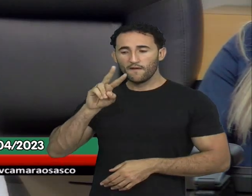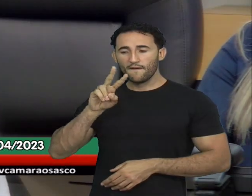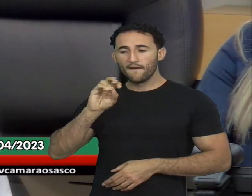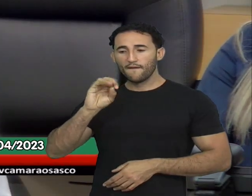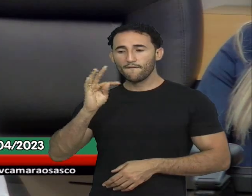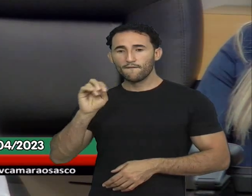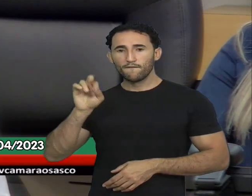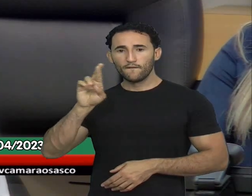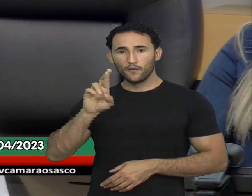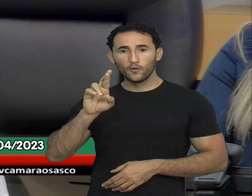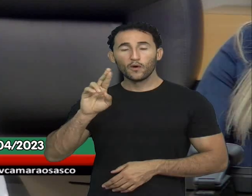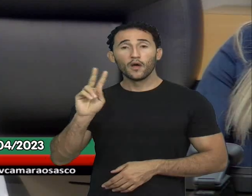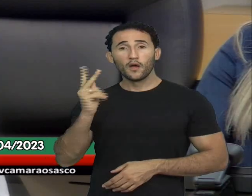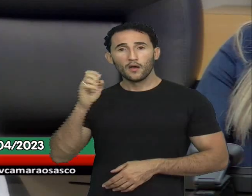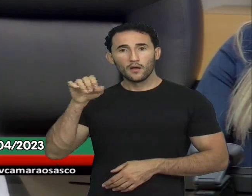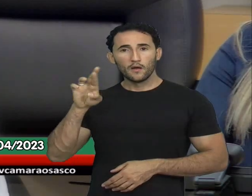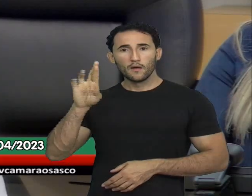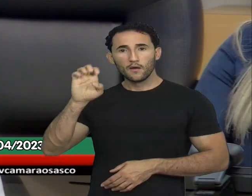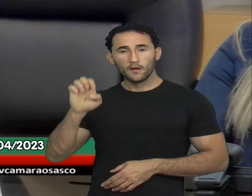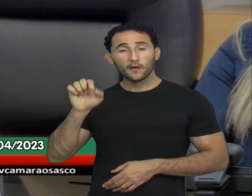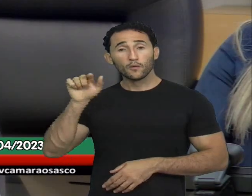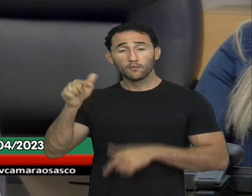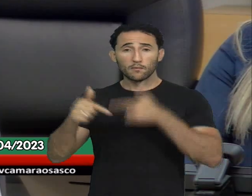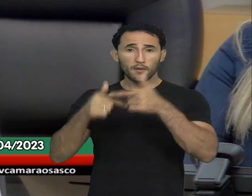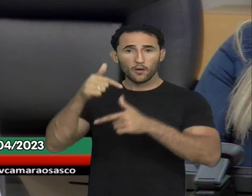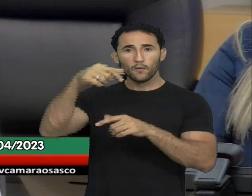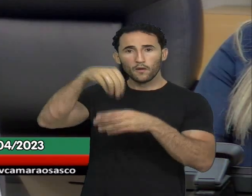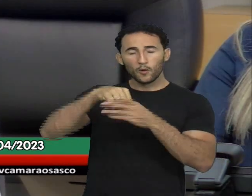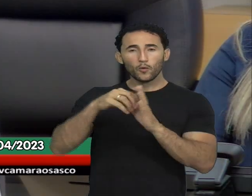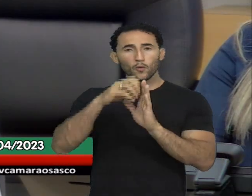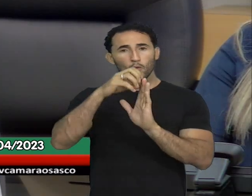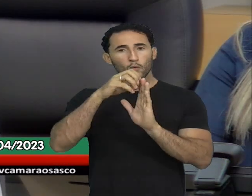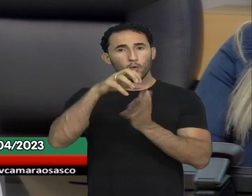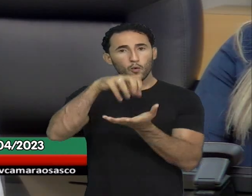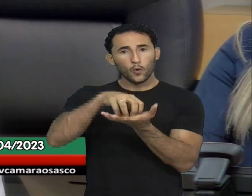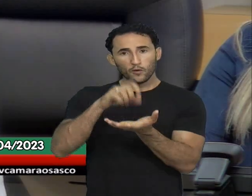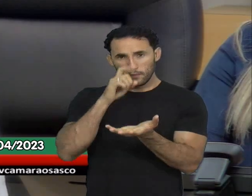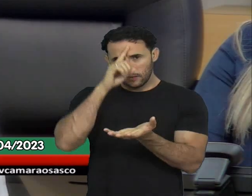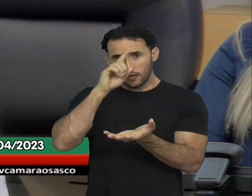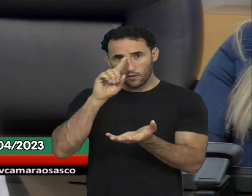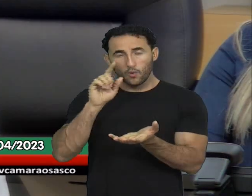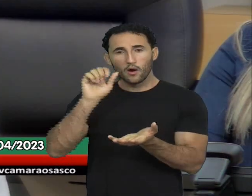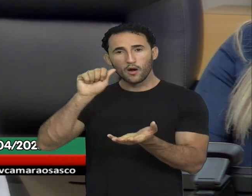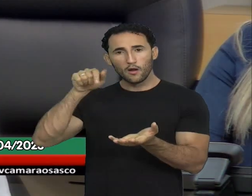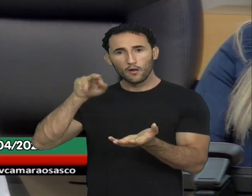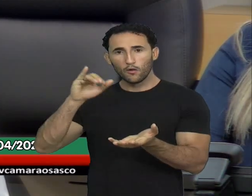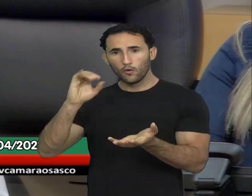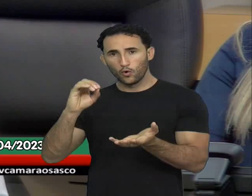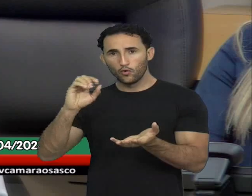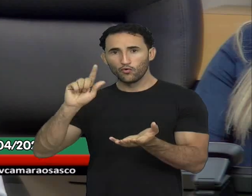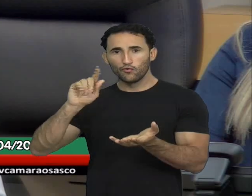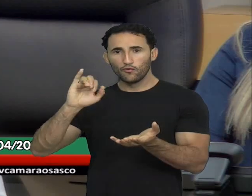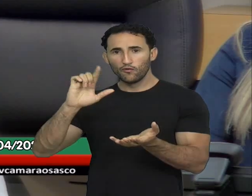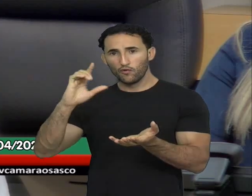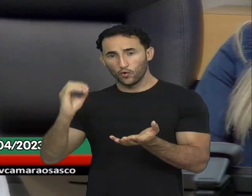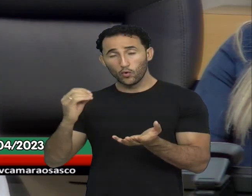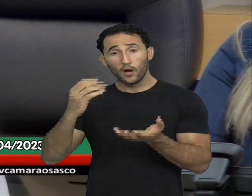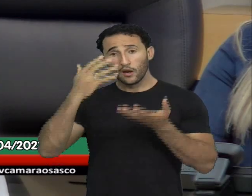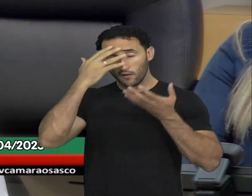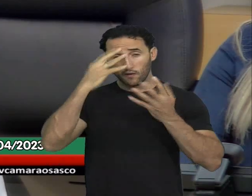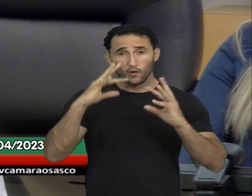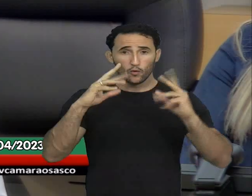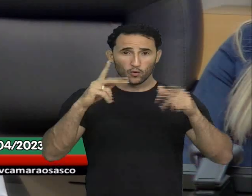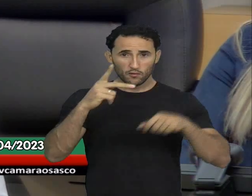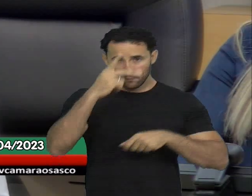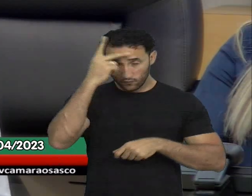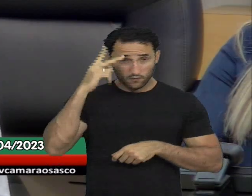sou diretor clínico do Hospital Municipal Antônio Giglio. Gostaria de agradecer também a todos os vereadores e dar os parabéns ao prefeito